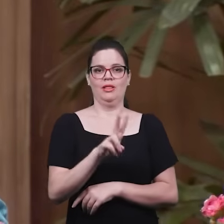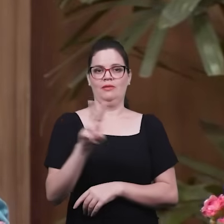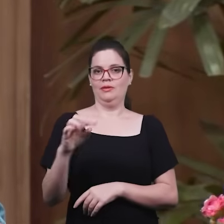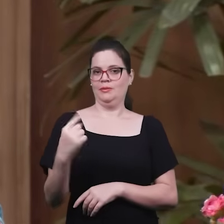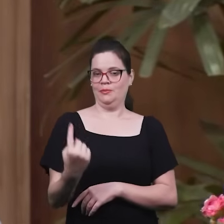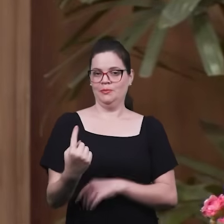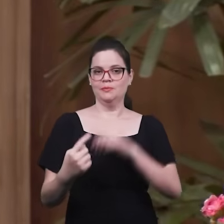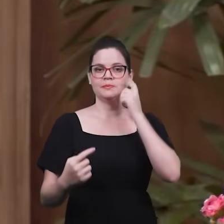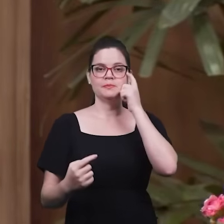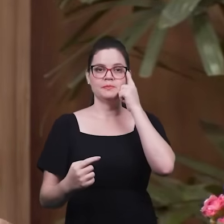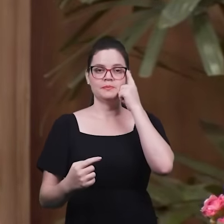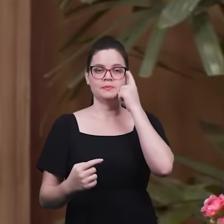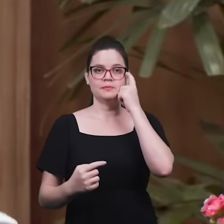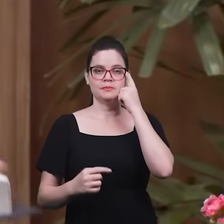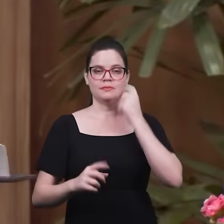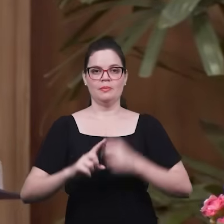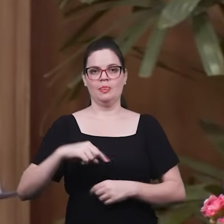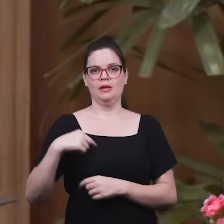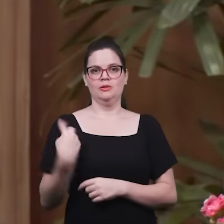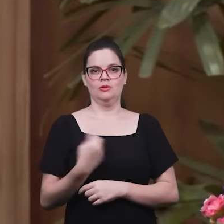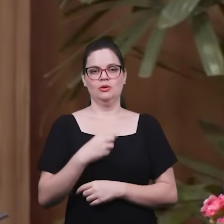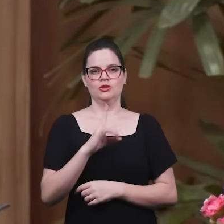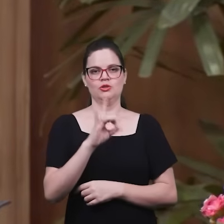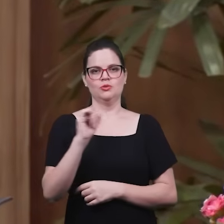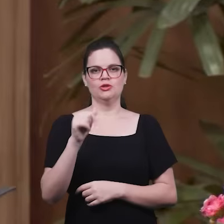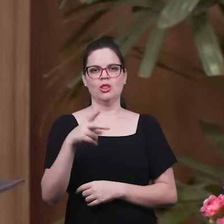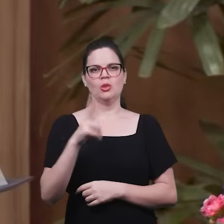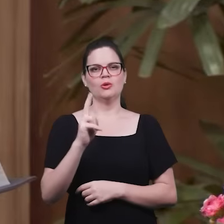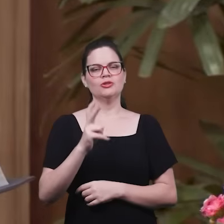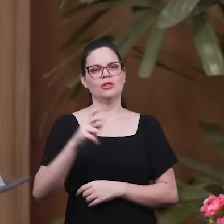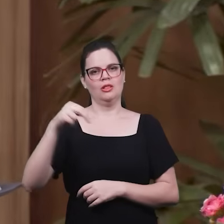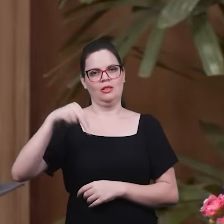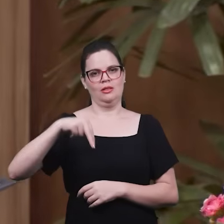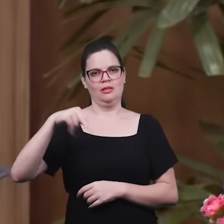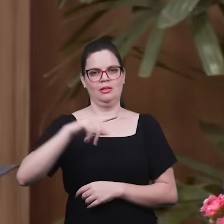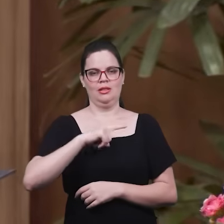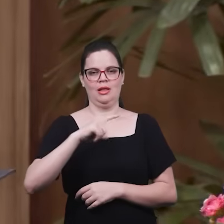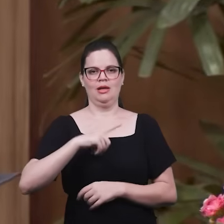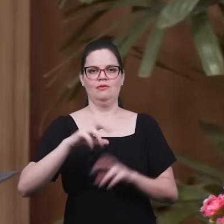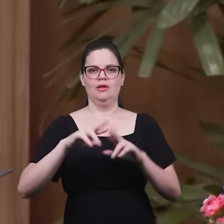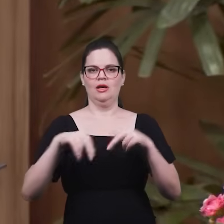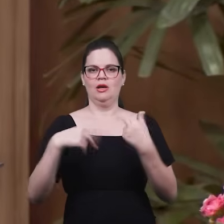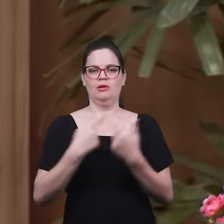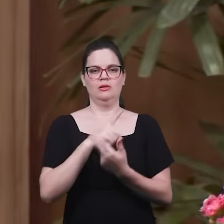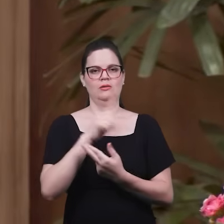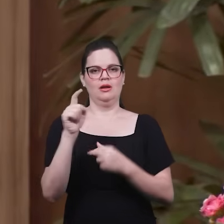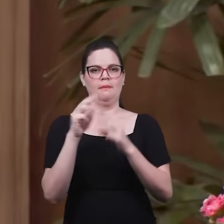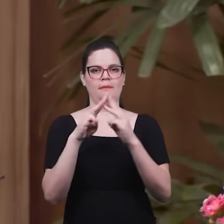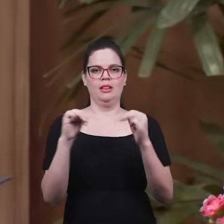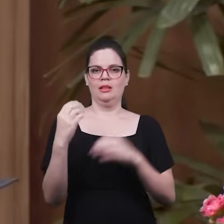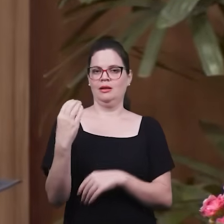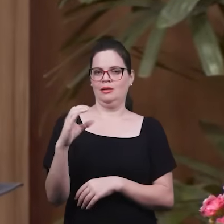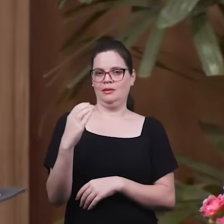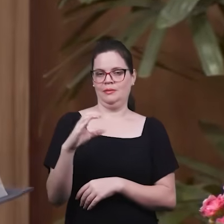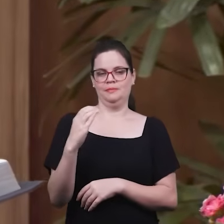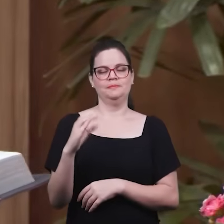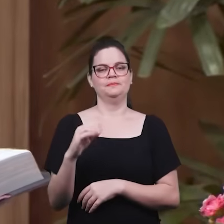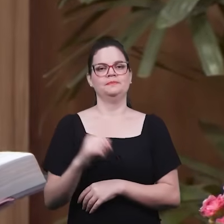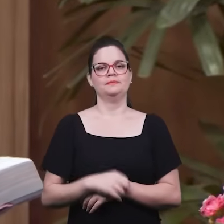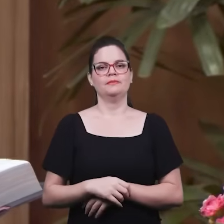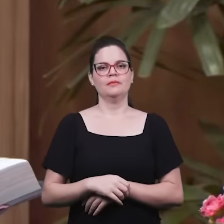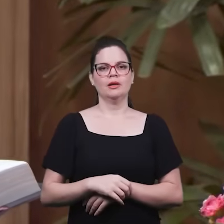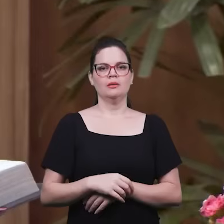programa. Nós, no dia 2 de novembro, tivemos uma reunião no Manaim de Cariacica como preparo